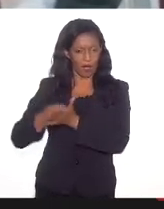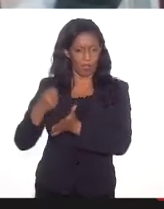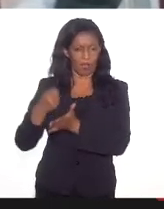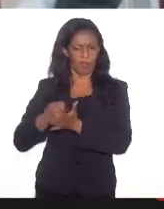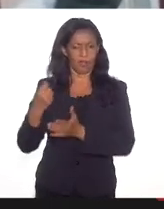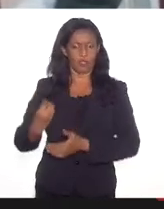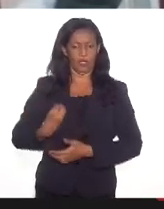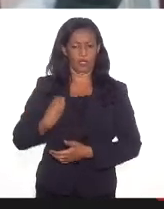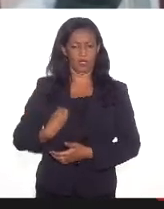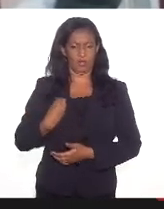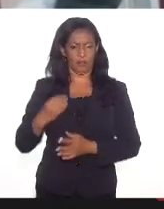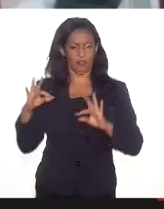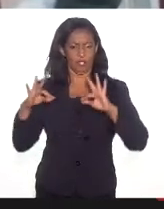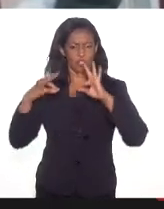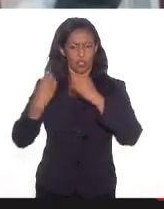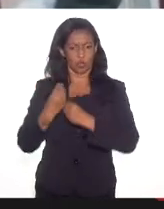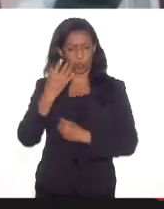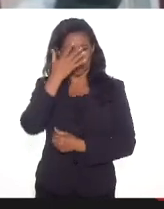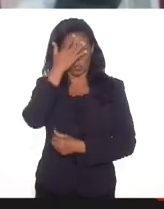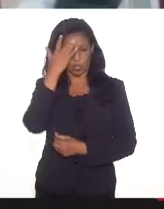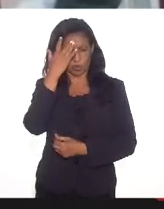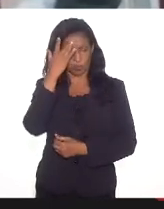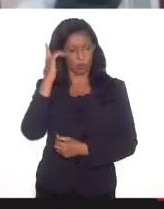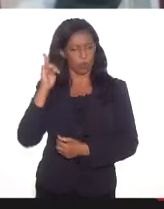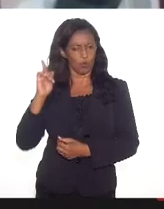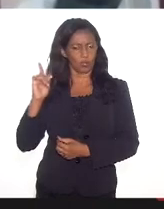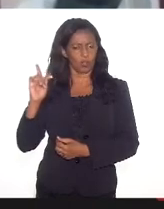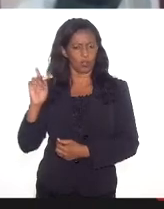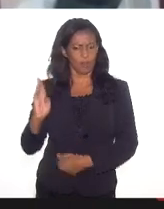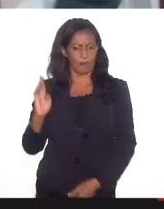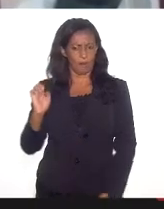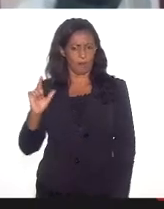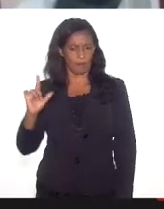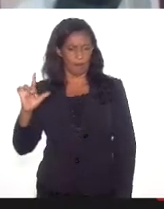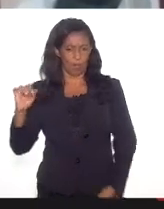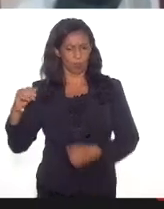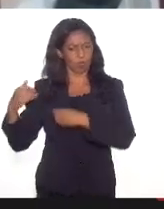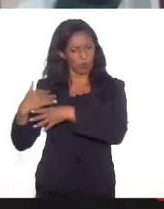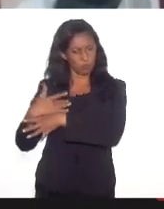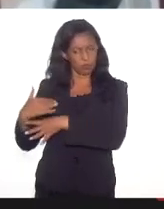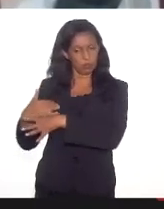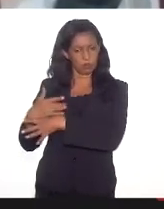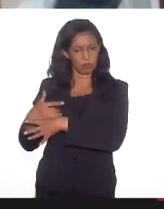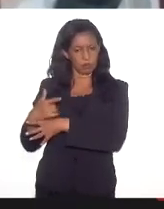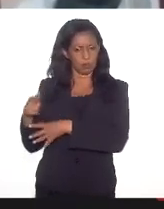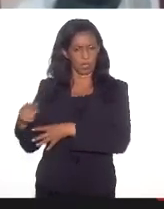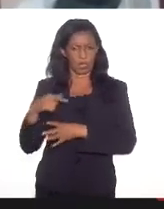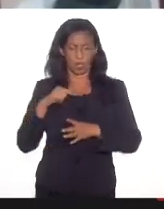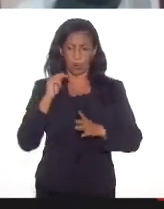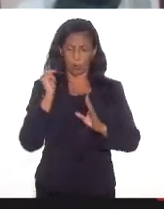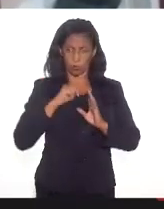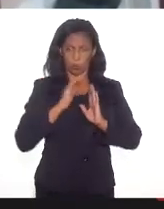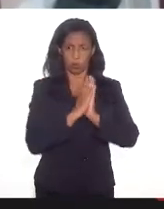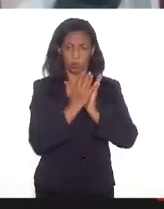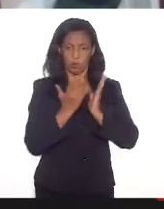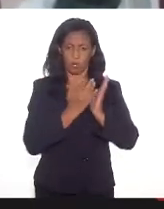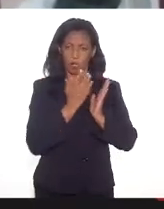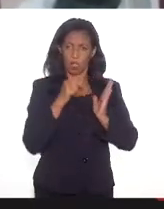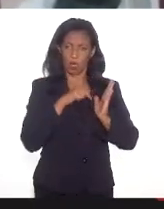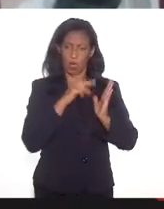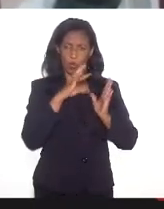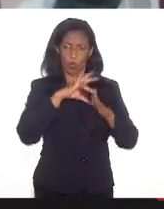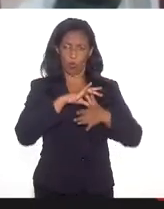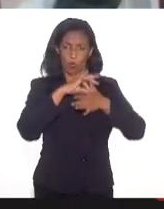sobrevidência de todos habitantes de Cruzes portanto por causa disso o Thomas Moore é